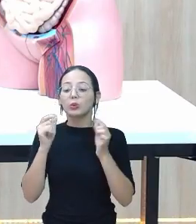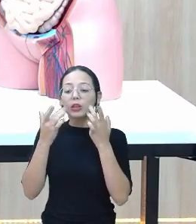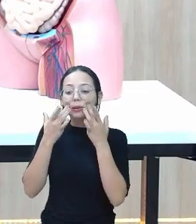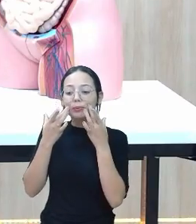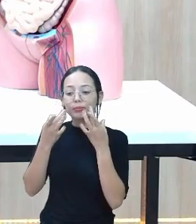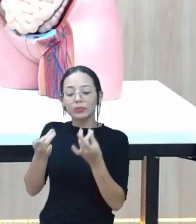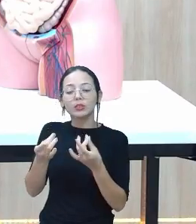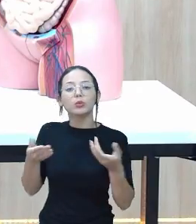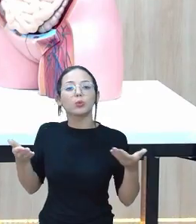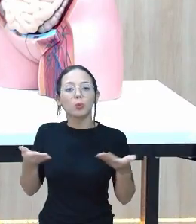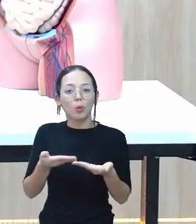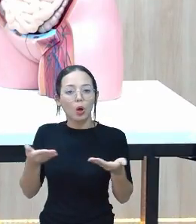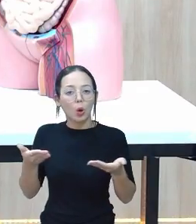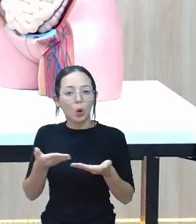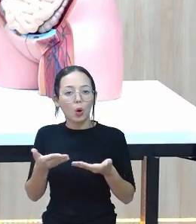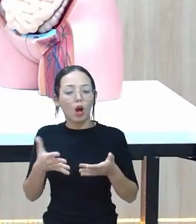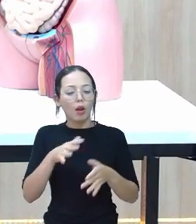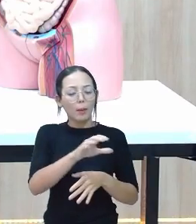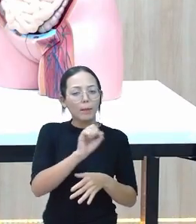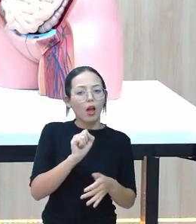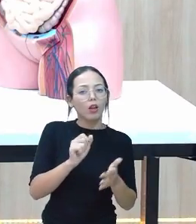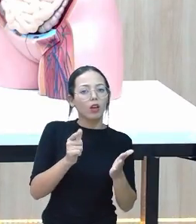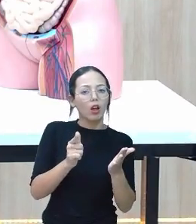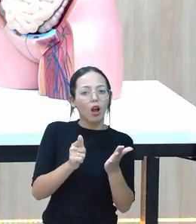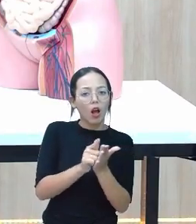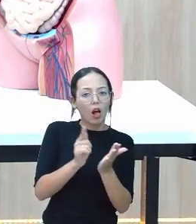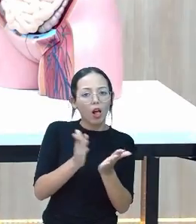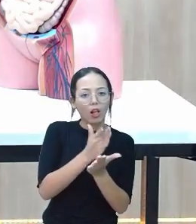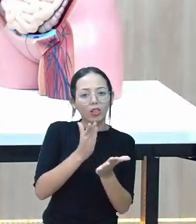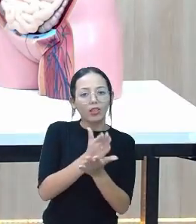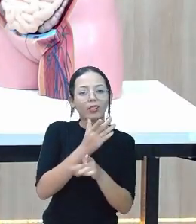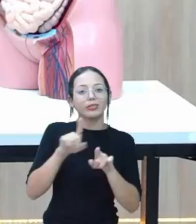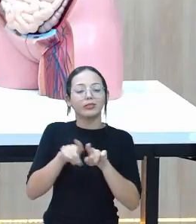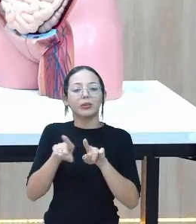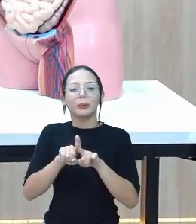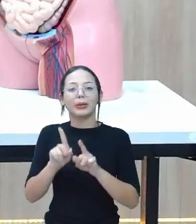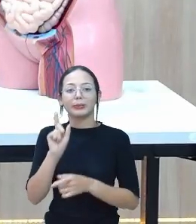prestando bastante atenção, peguem o caderno e um lápis.